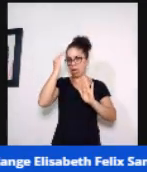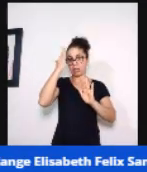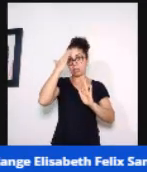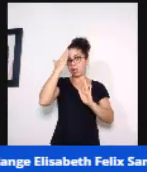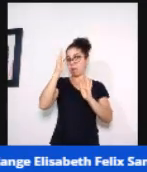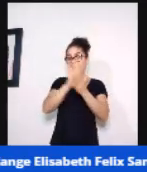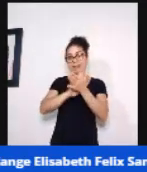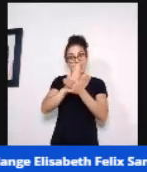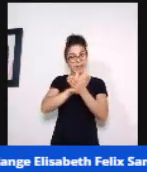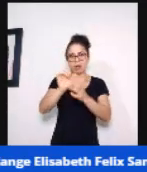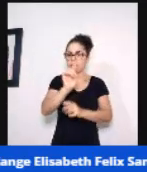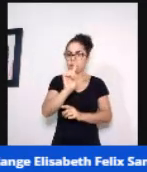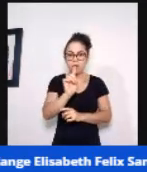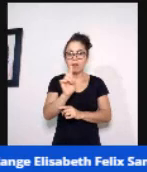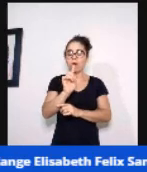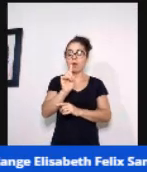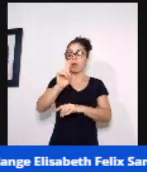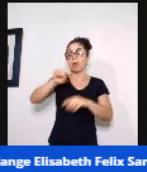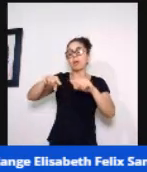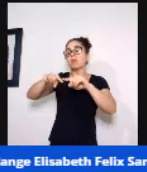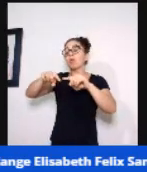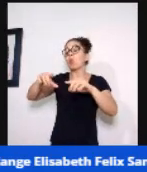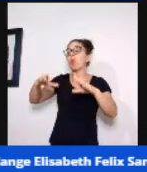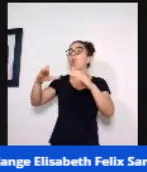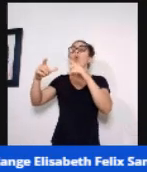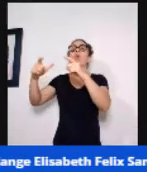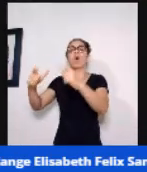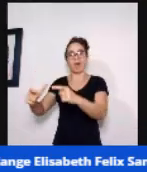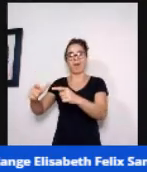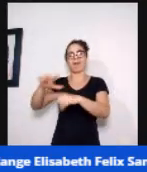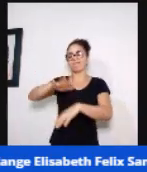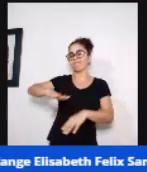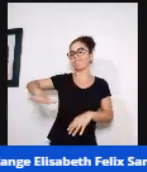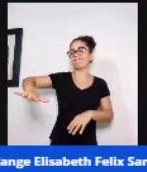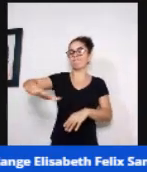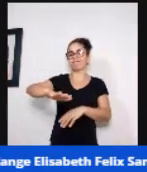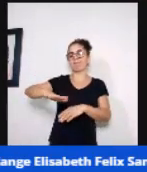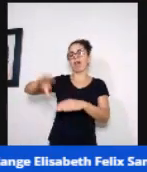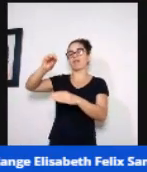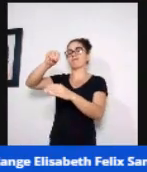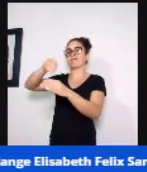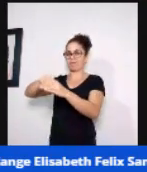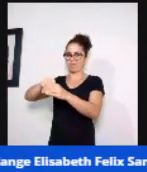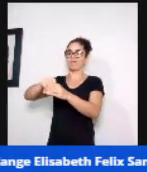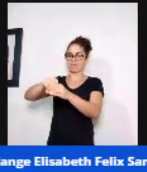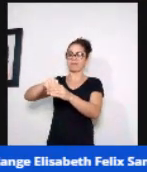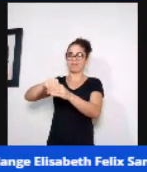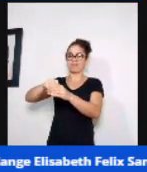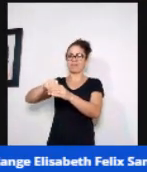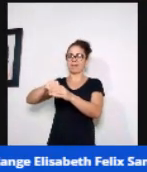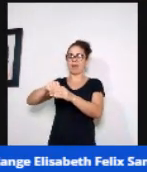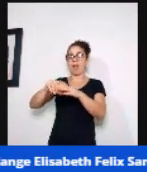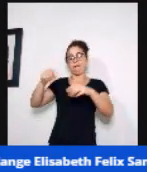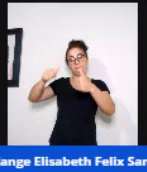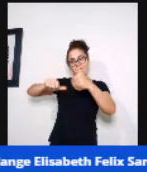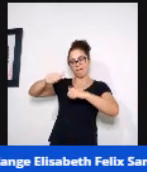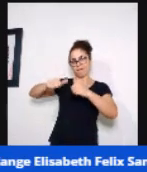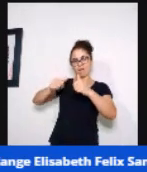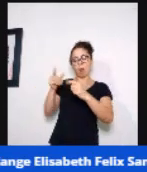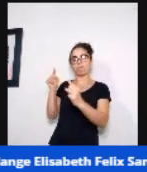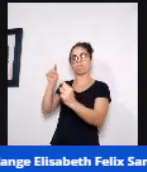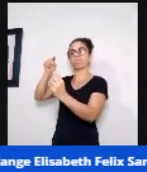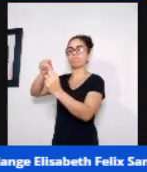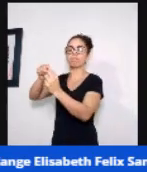meio em que ele está inserido corroborou para essa situação de avaliação não ter atingido o êxito. Então, vamos trabalhar